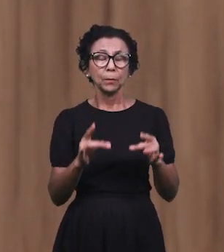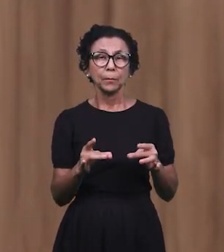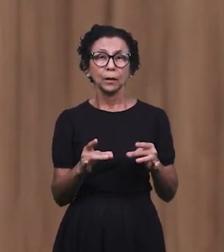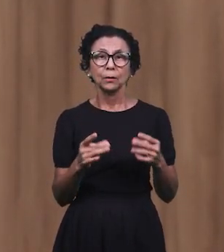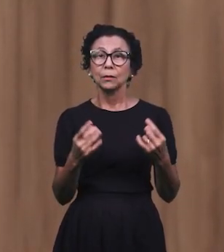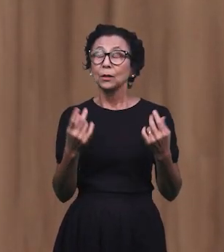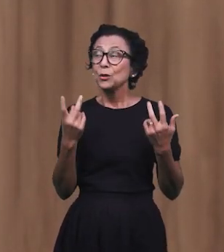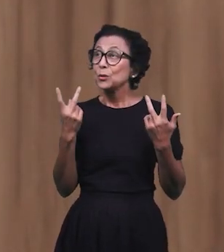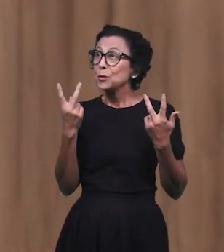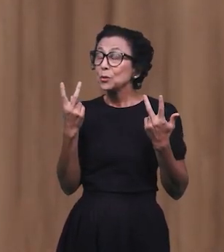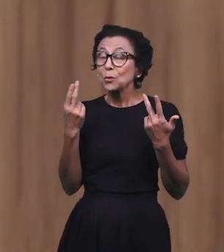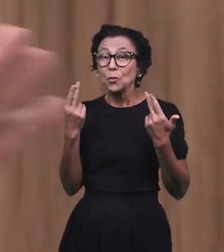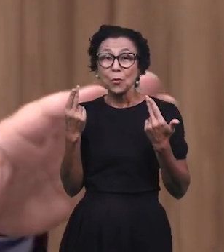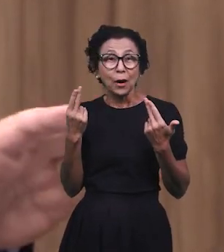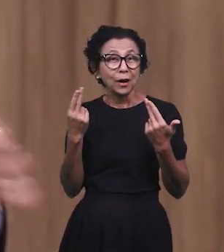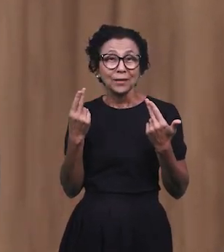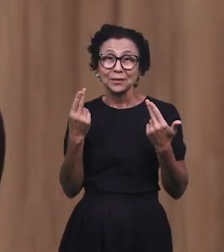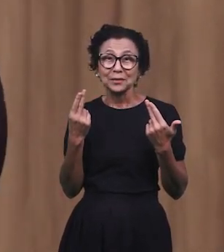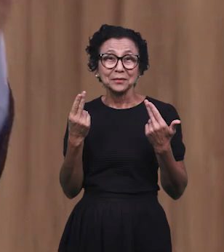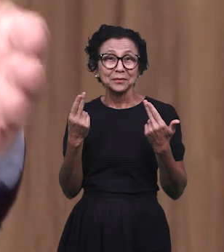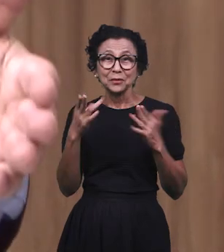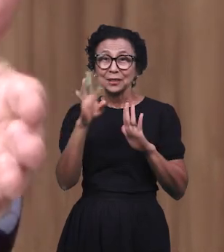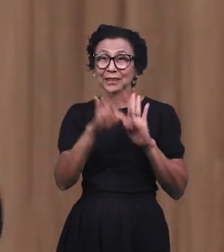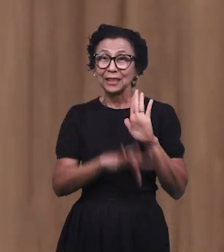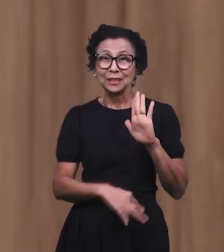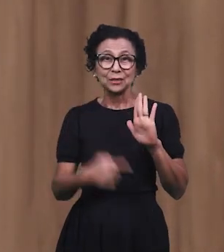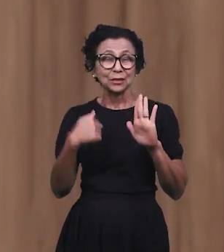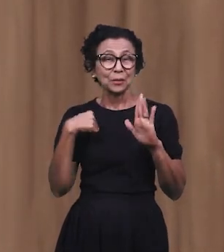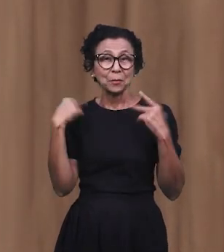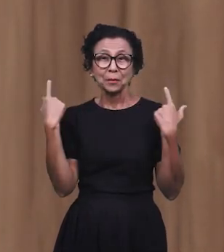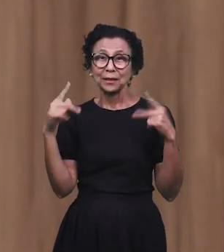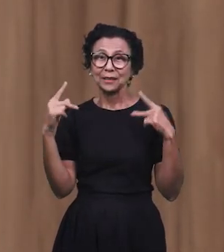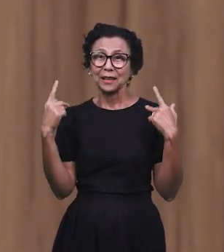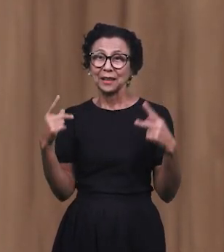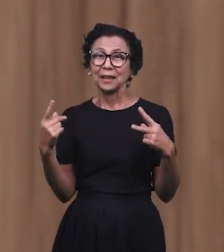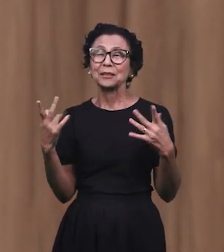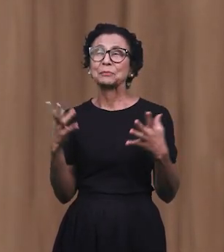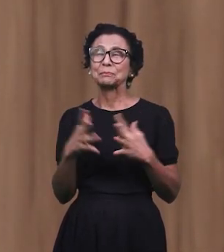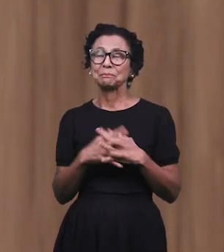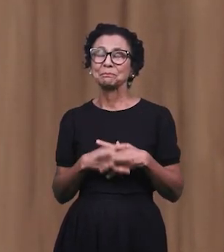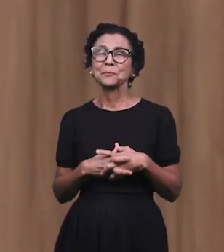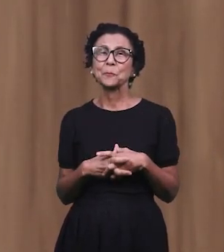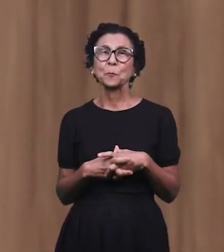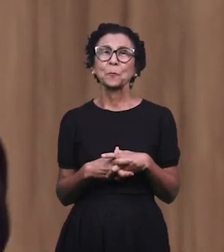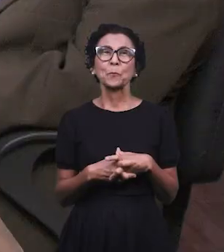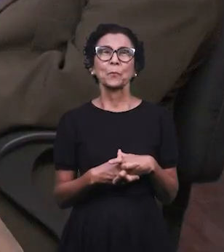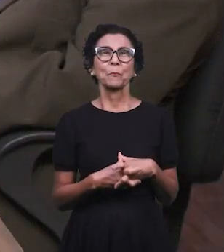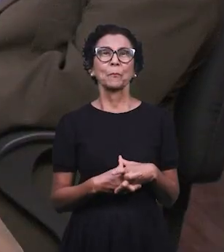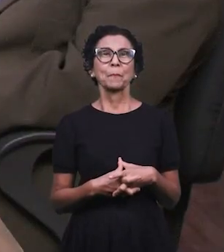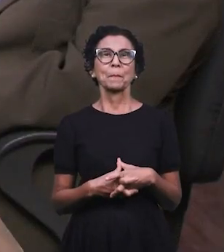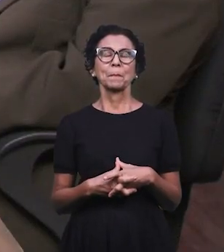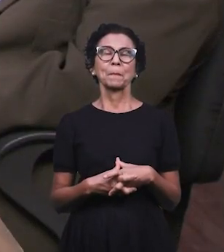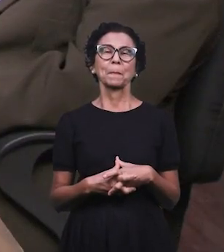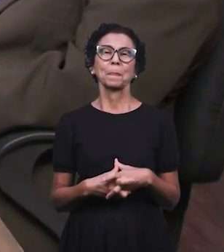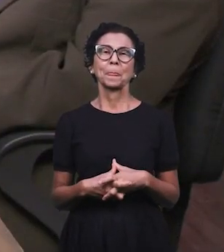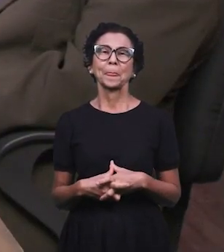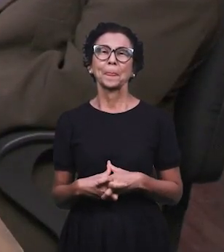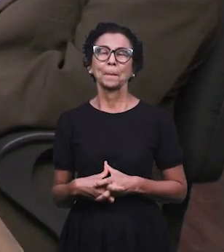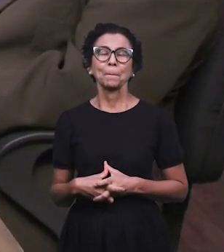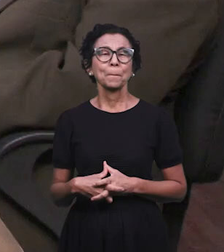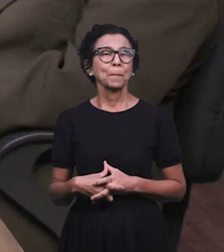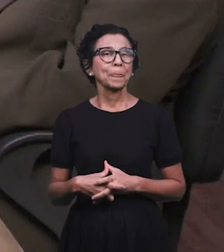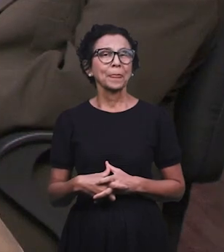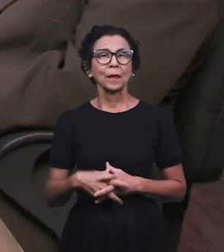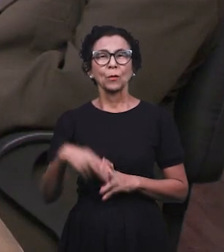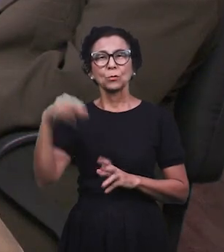que era a mensagem. Aí eu glorifiquei o Senhor, contei para os irmãos, na experiência, falei, irmãos, Maravilha. é maravilha essa obra, Glória né? a Jesus. O conhecimento nos vem pela